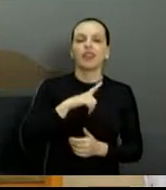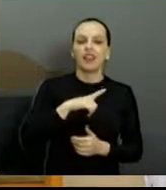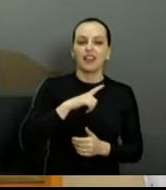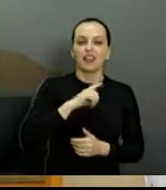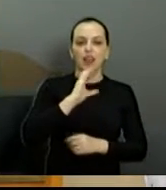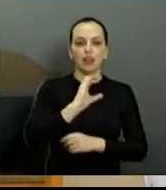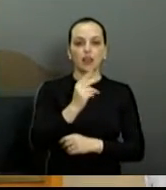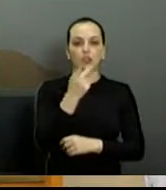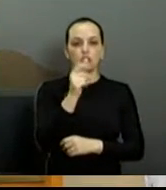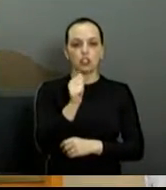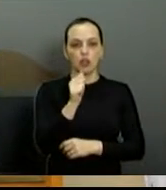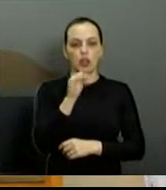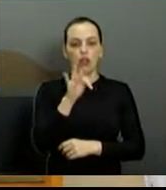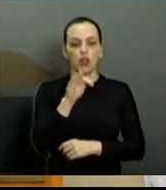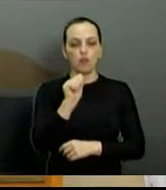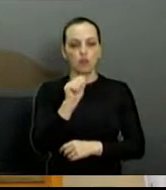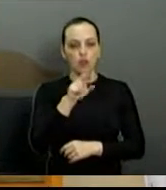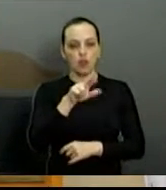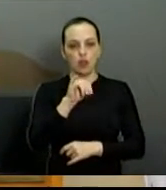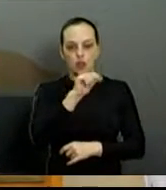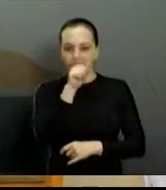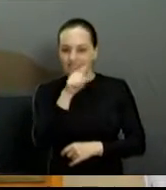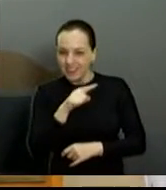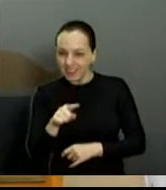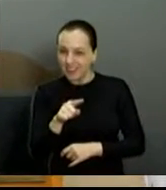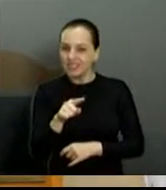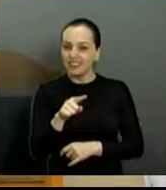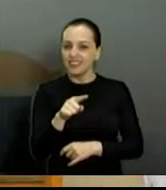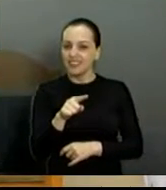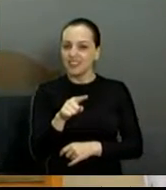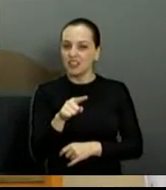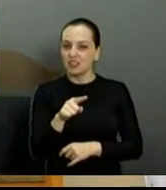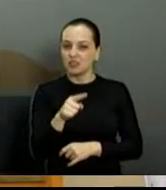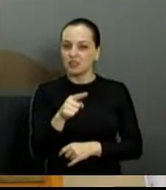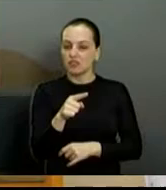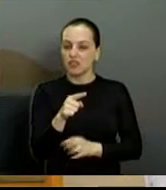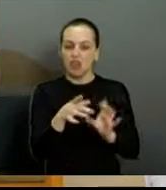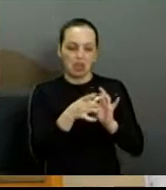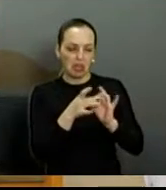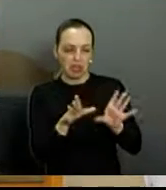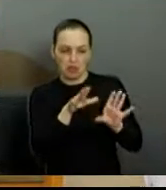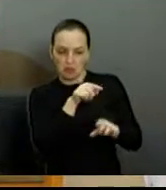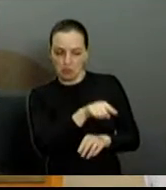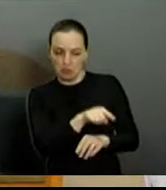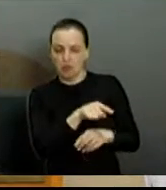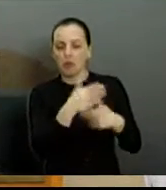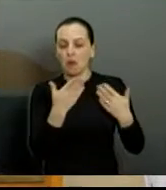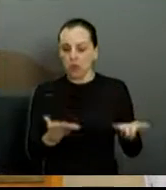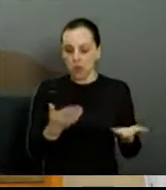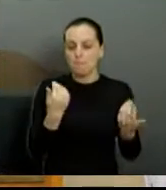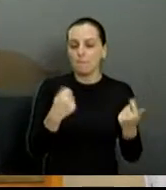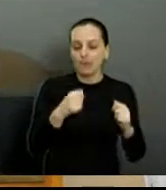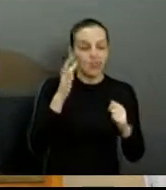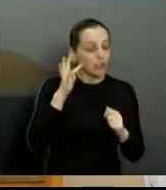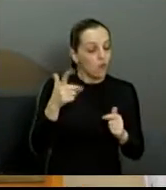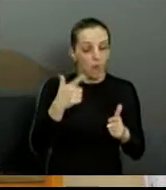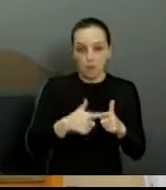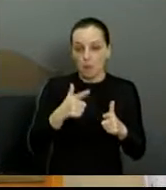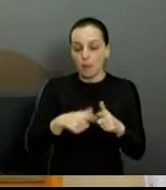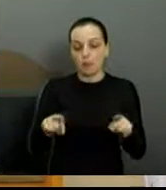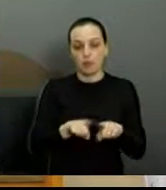em jardim suspenso não sei que o coexecutivo vai fazer a gente que é que tome providência daqui lá